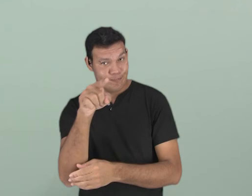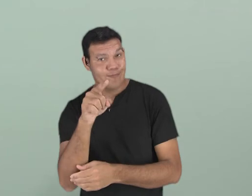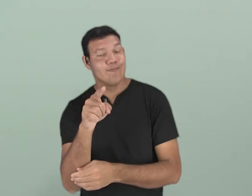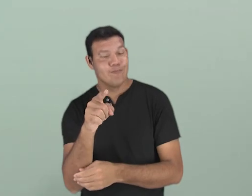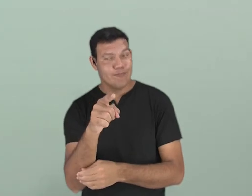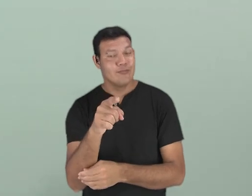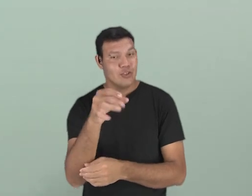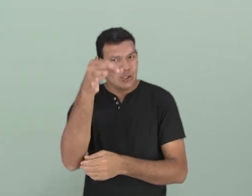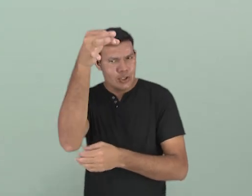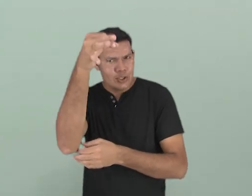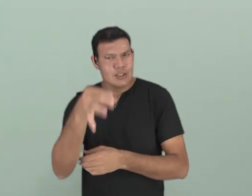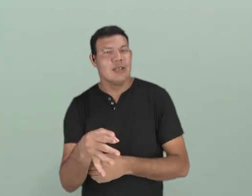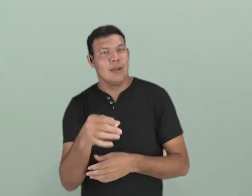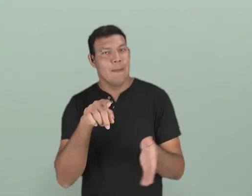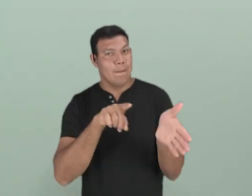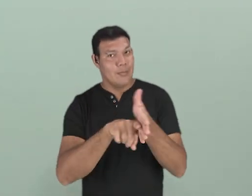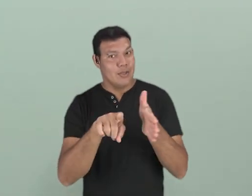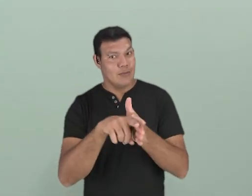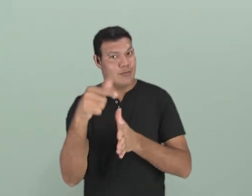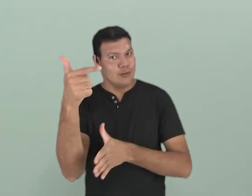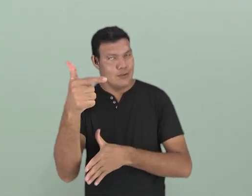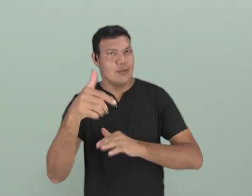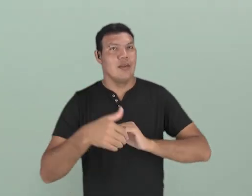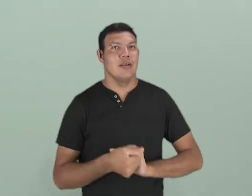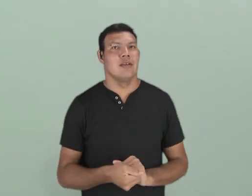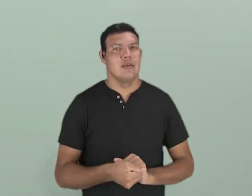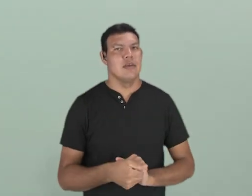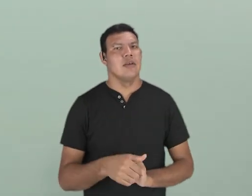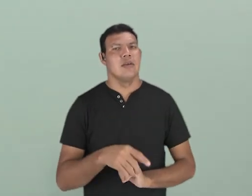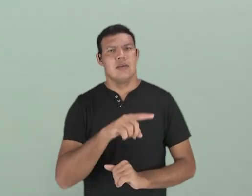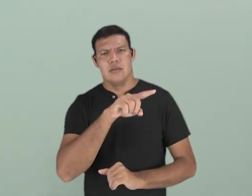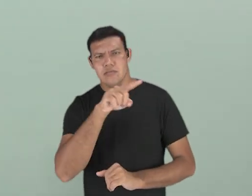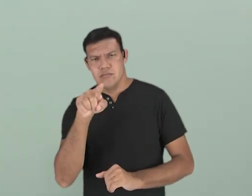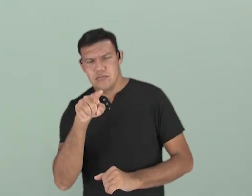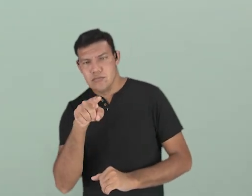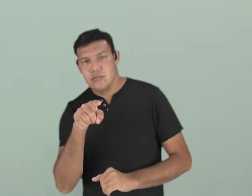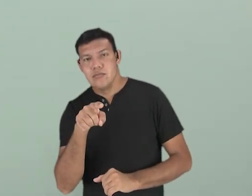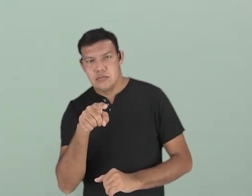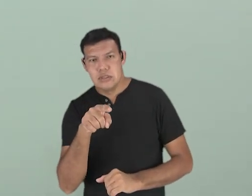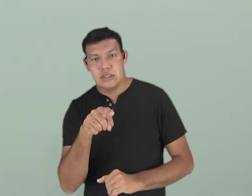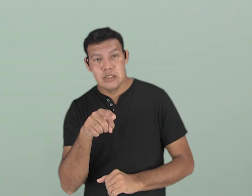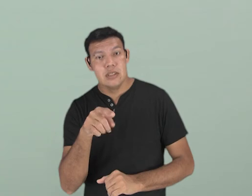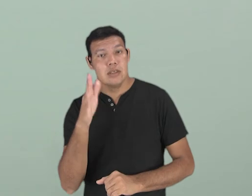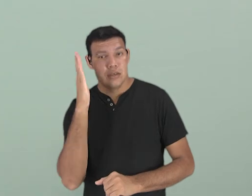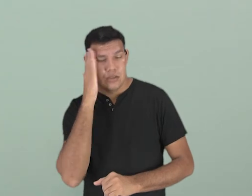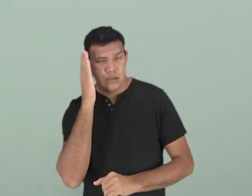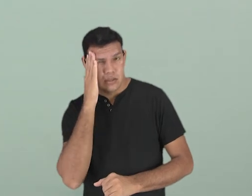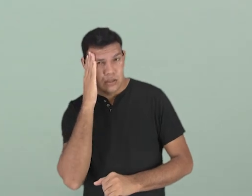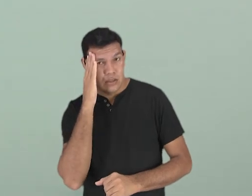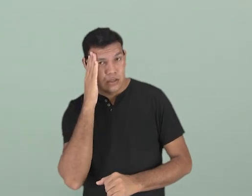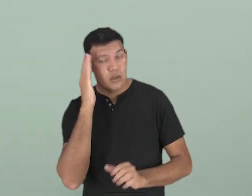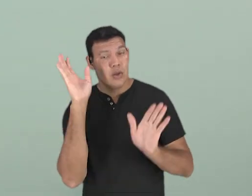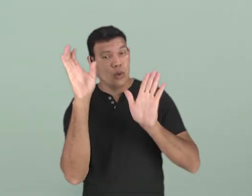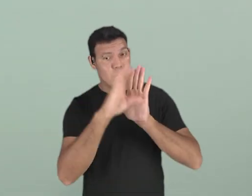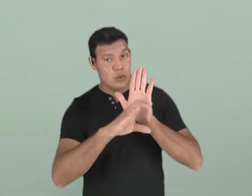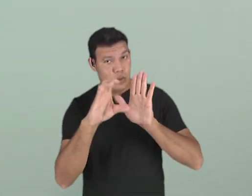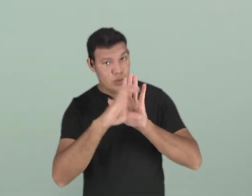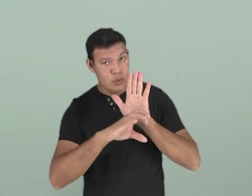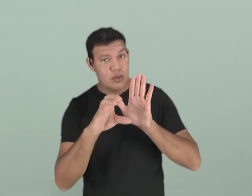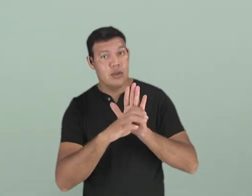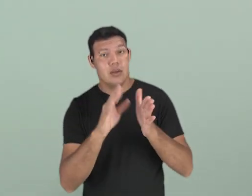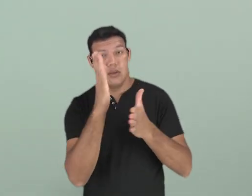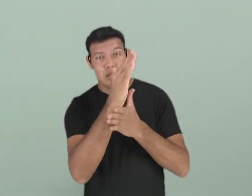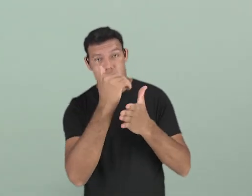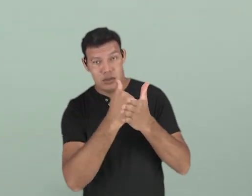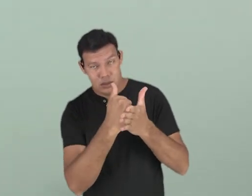acertou esta questão. Você sabe que esse conteúdo, como eu disse no início, a divisão do mundo em Oriente